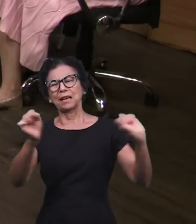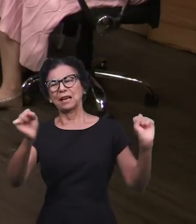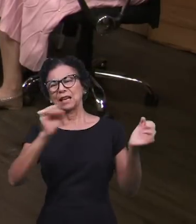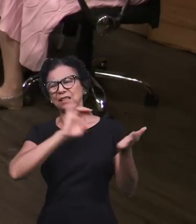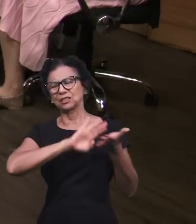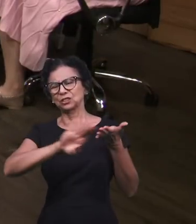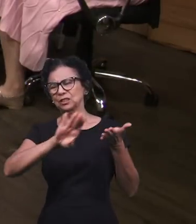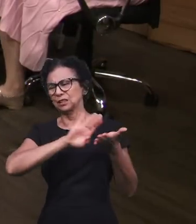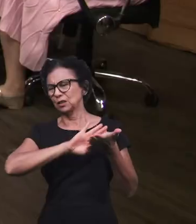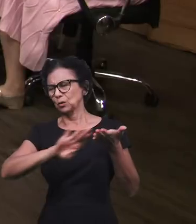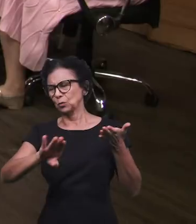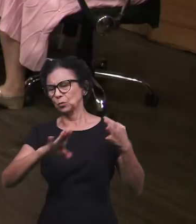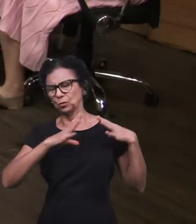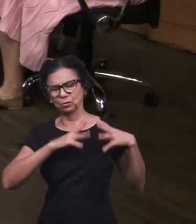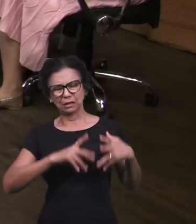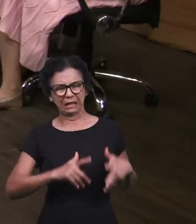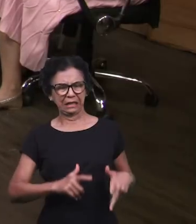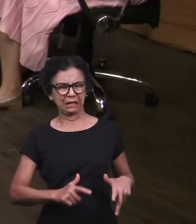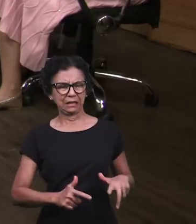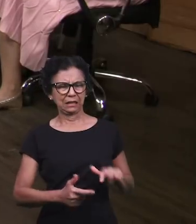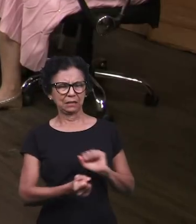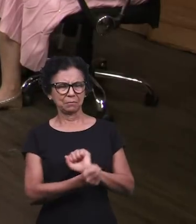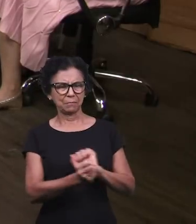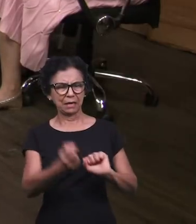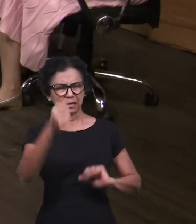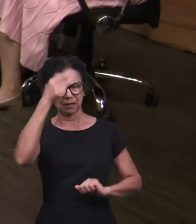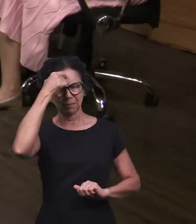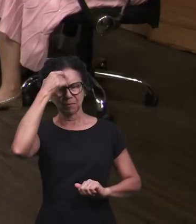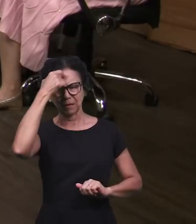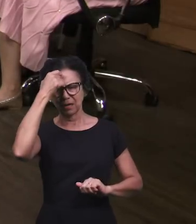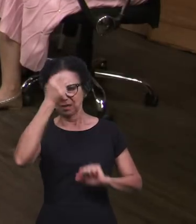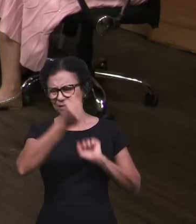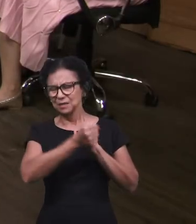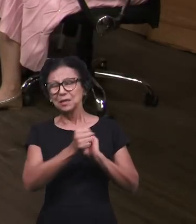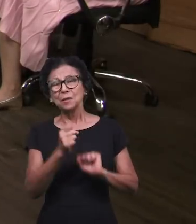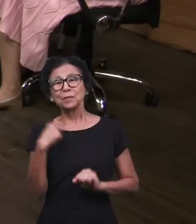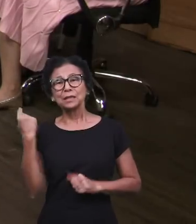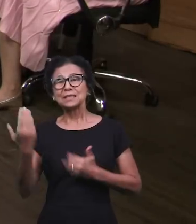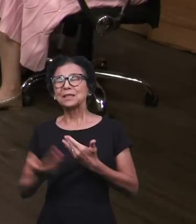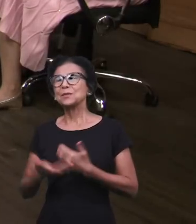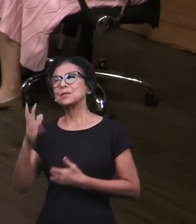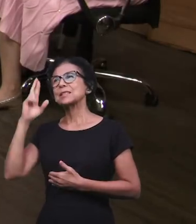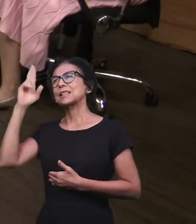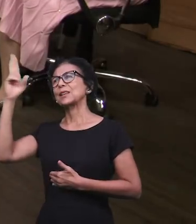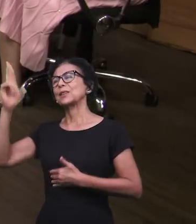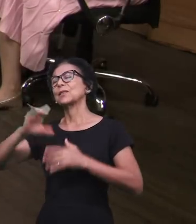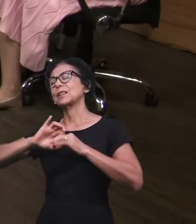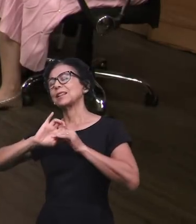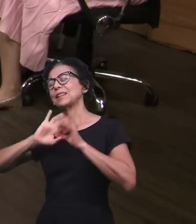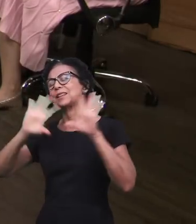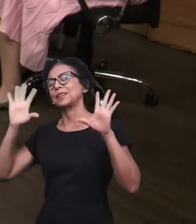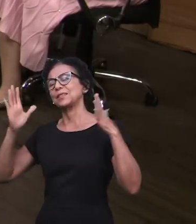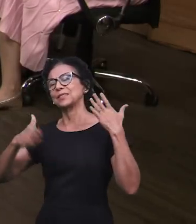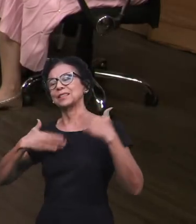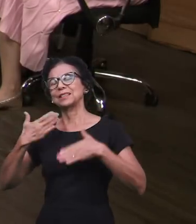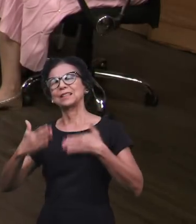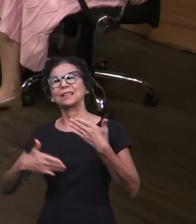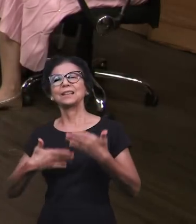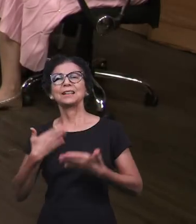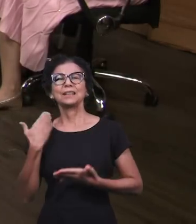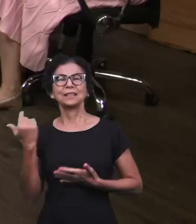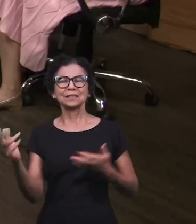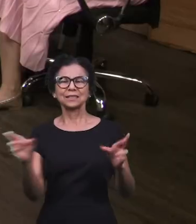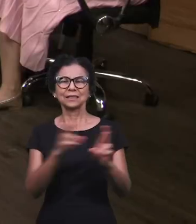ferrados, quer libertar a nossa mente para que a gente possa servir o Senhor com liberdade, com alegria, conviver entre os irmãos, conviver